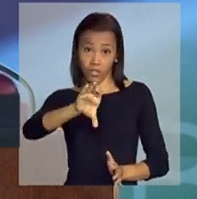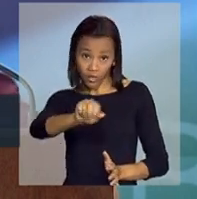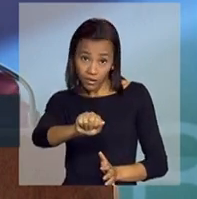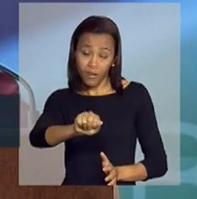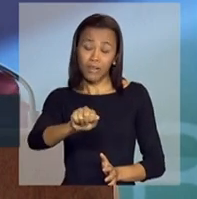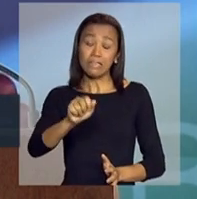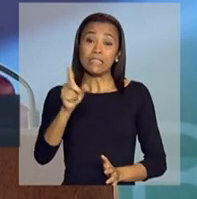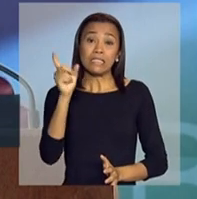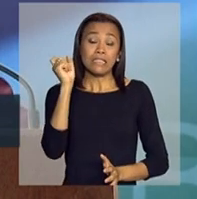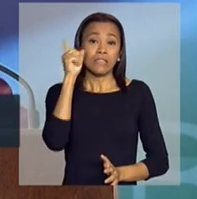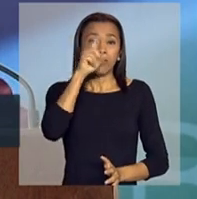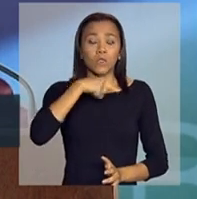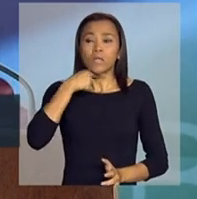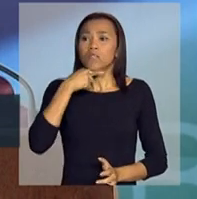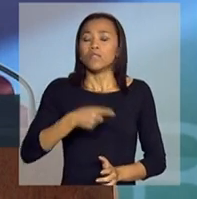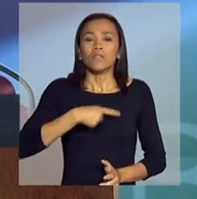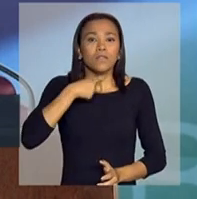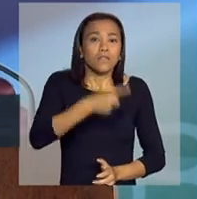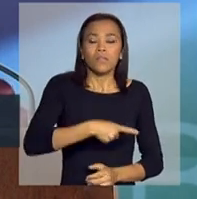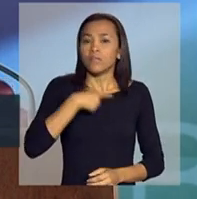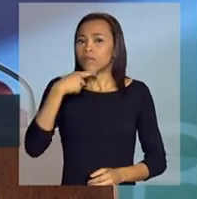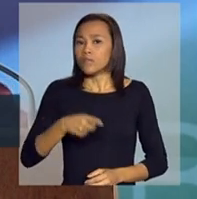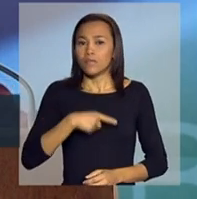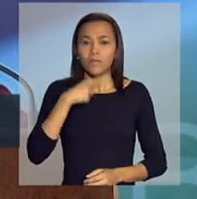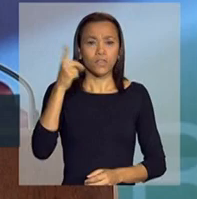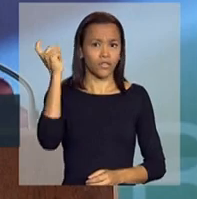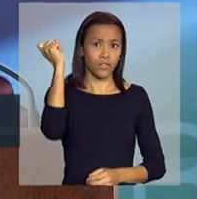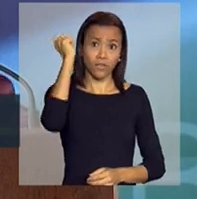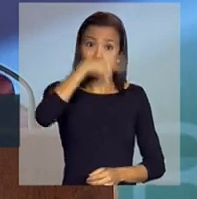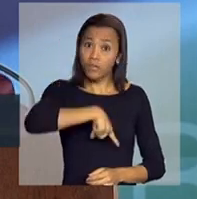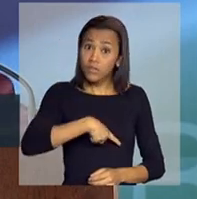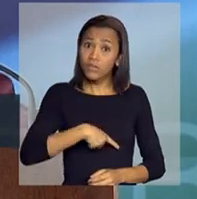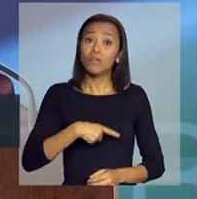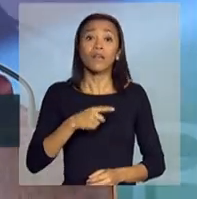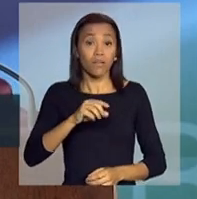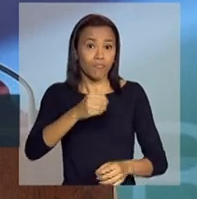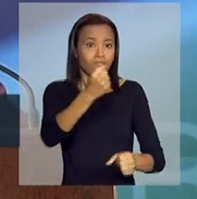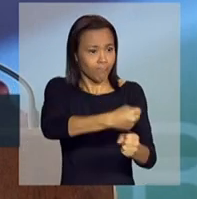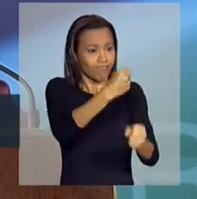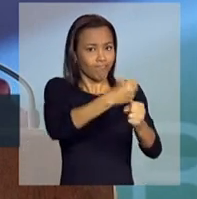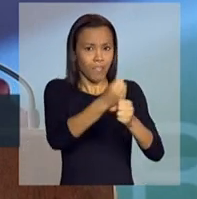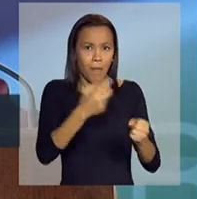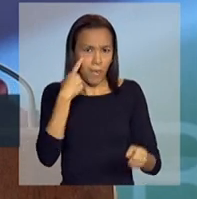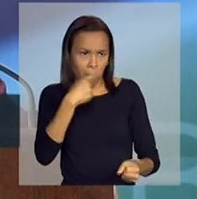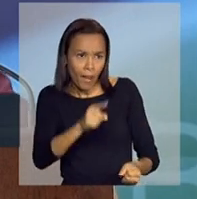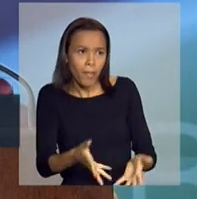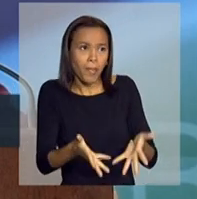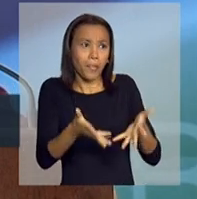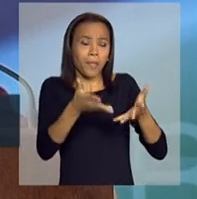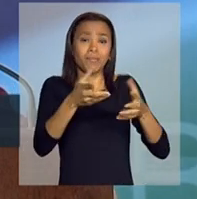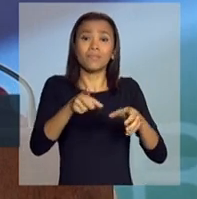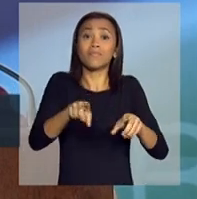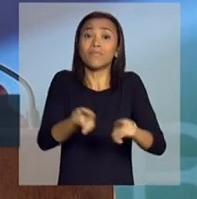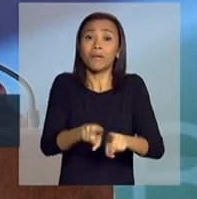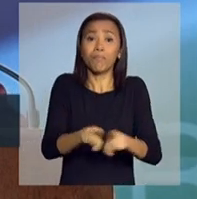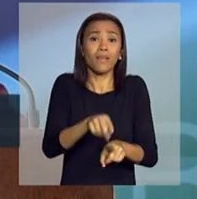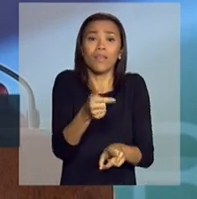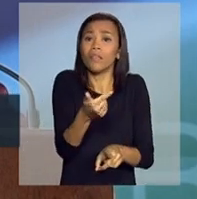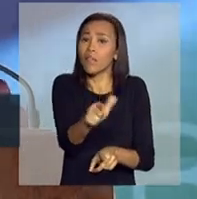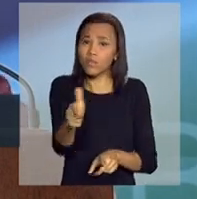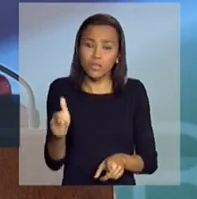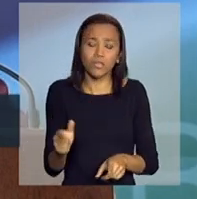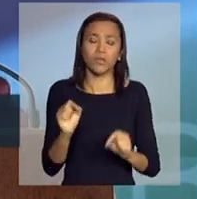tornou-se um gargalo para o Brasil não só a inexistência da obra física, mas, sobretudo, a inexistência